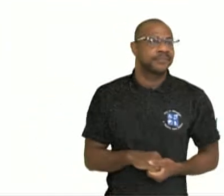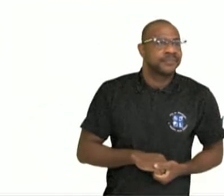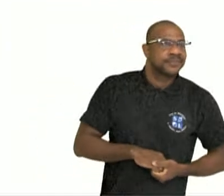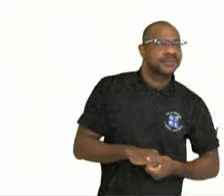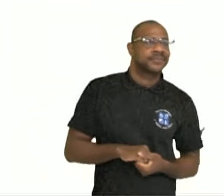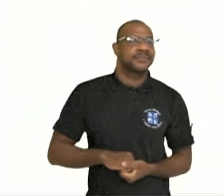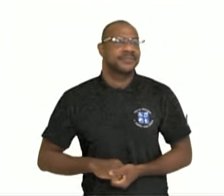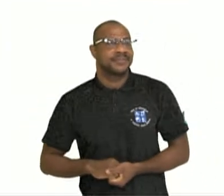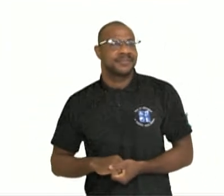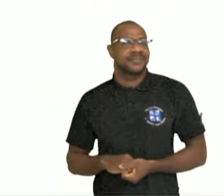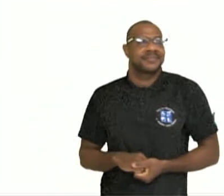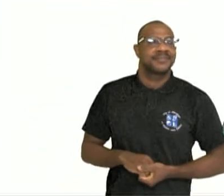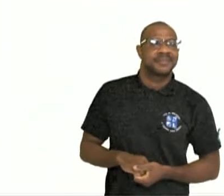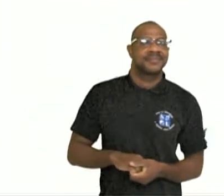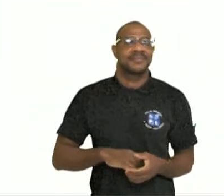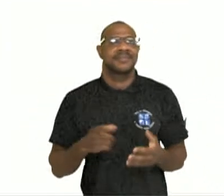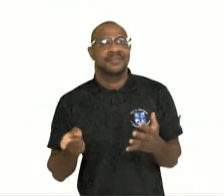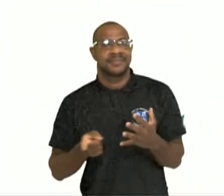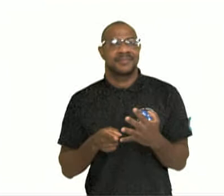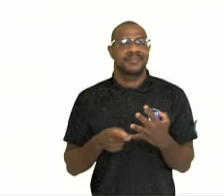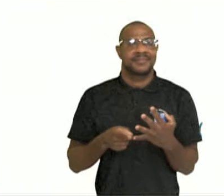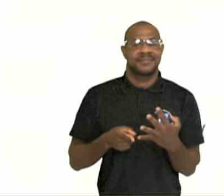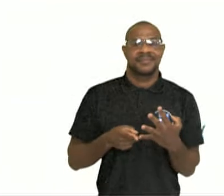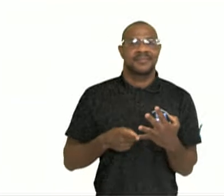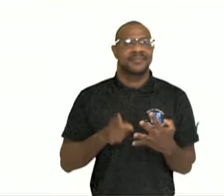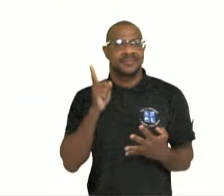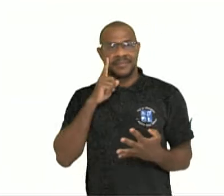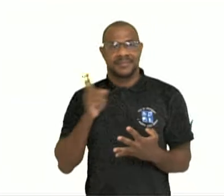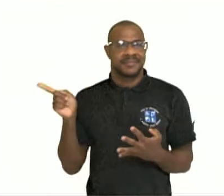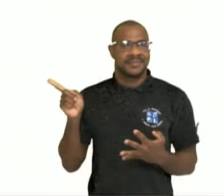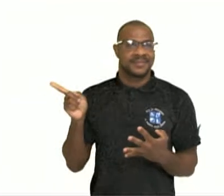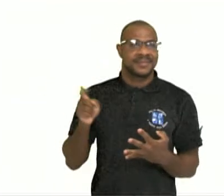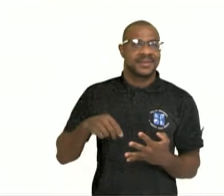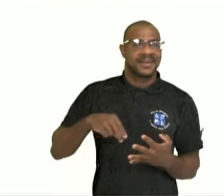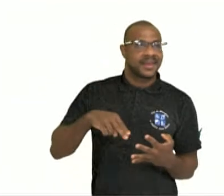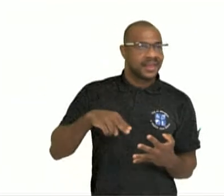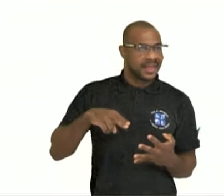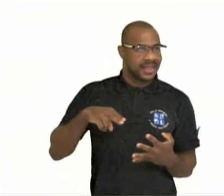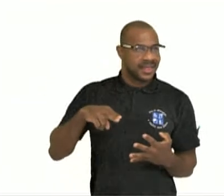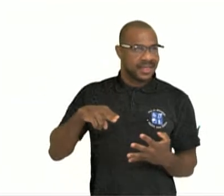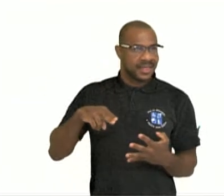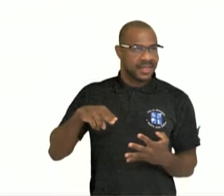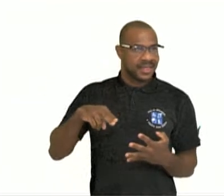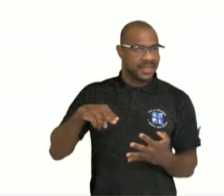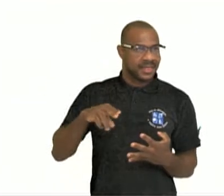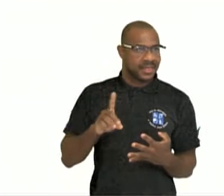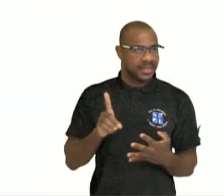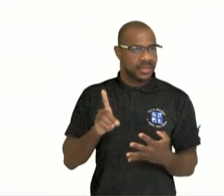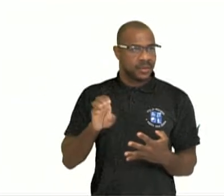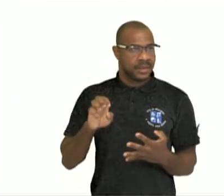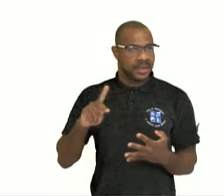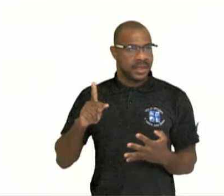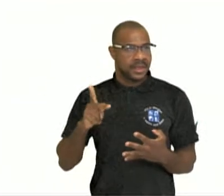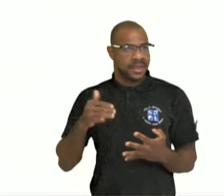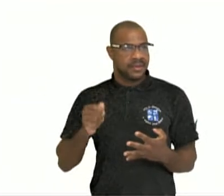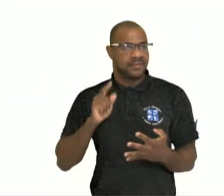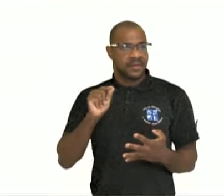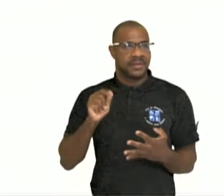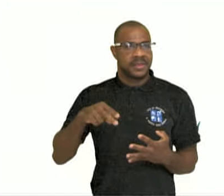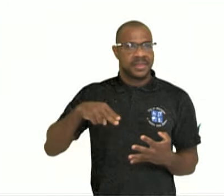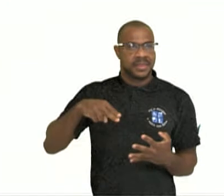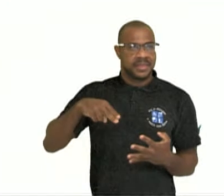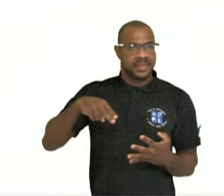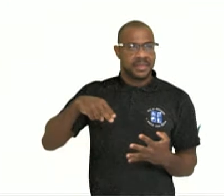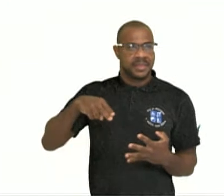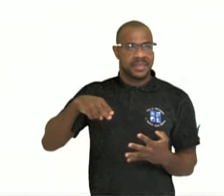Duenha Neves aparece esporadicamente em alguns episódios e é bisabuela de Chilindrina. Então a Dona Neves, ela aparece